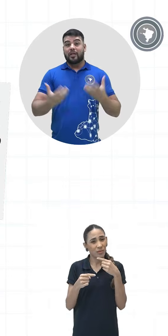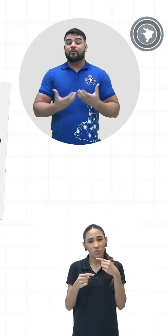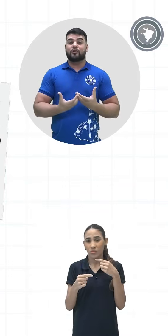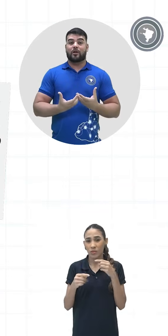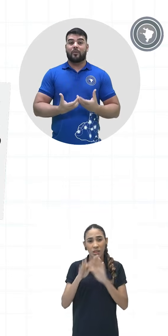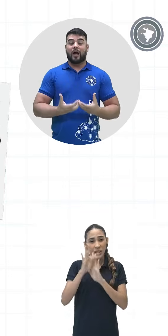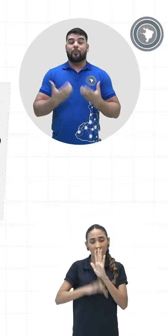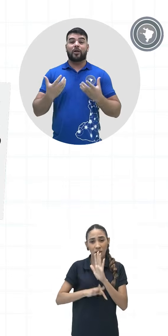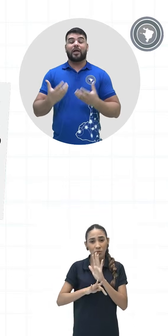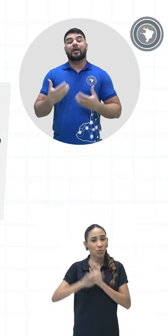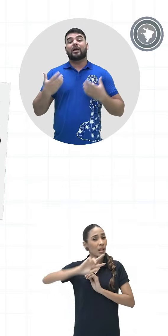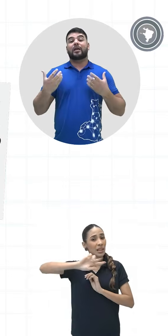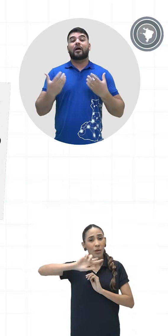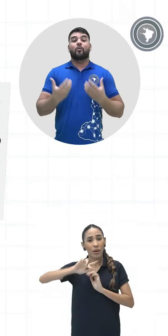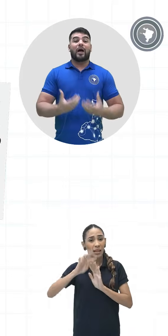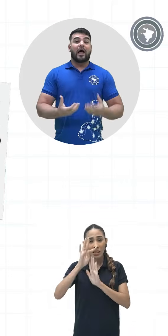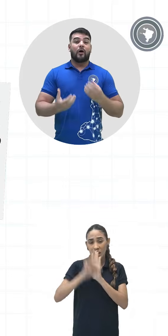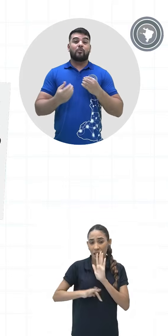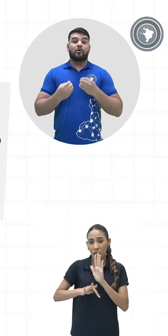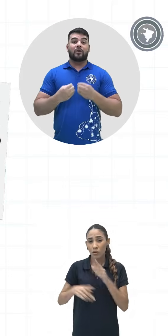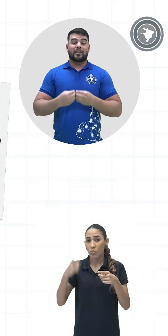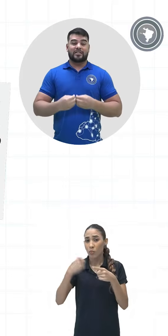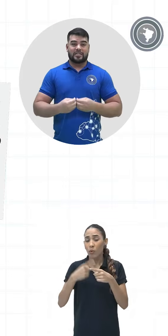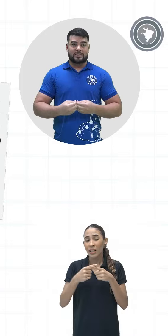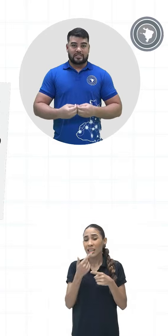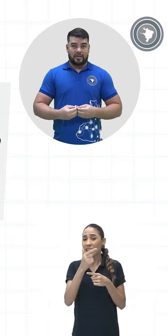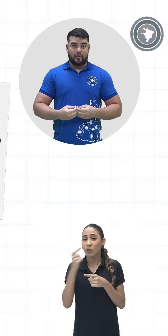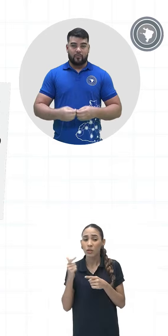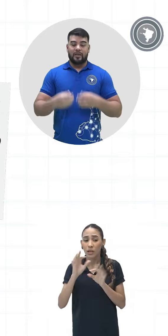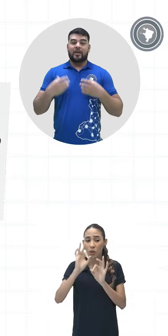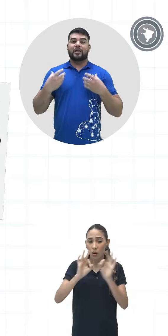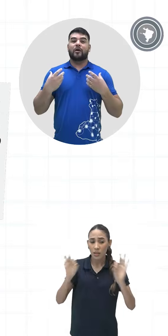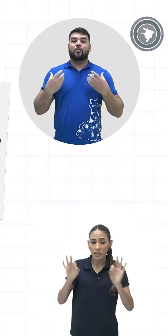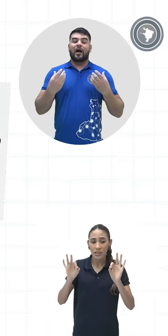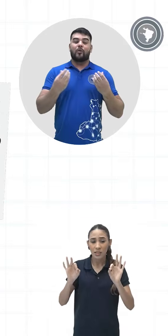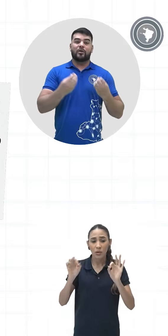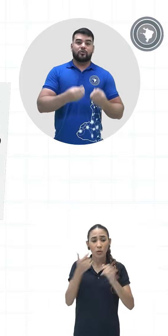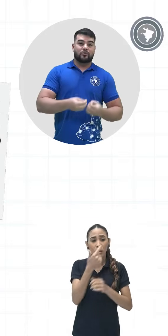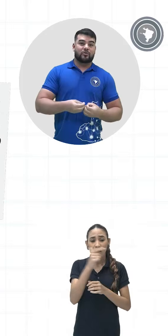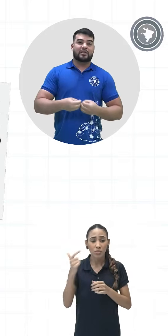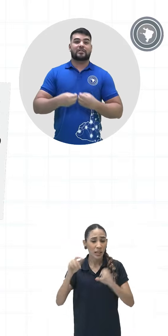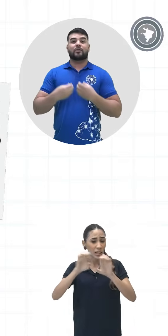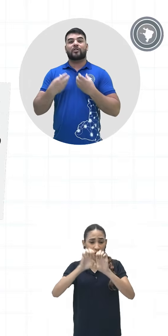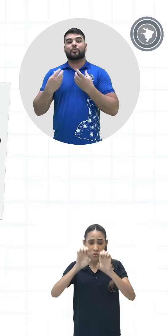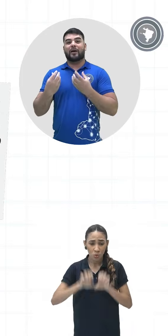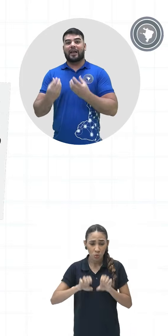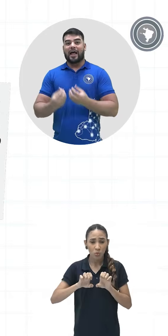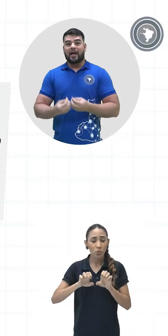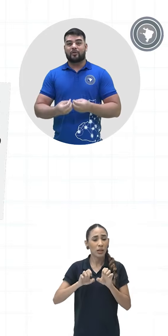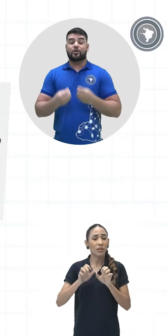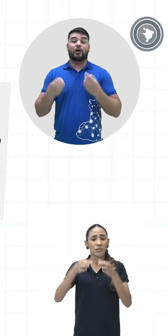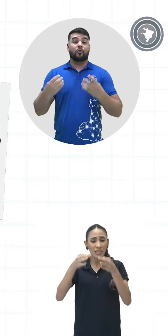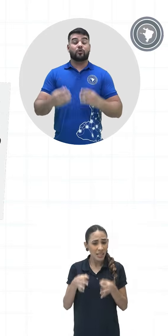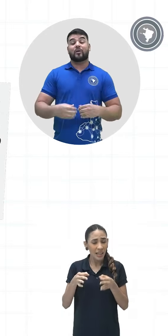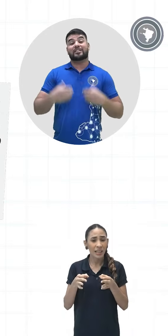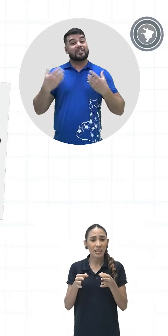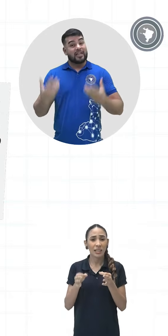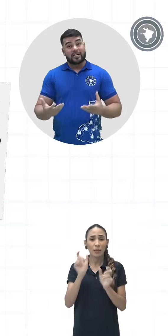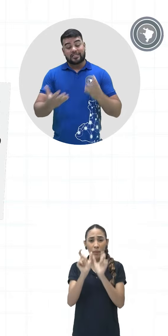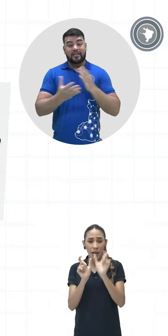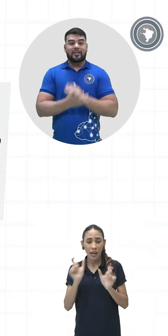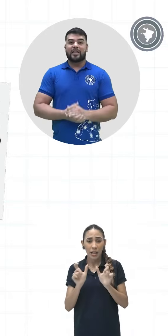Não podemos chamar, porque não há uma organização, não há uma estruturação das palavras de acordo